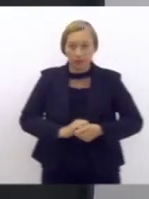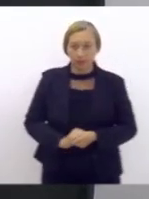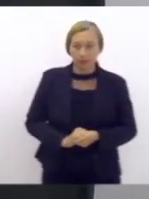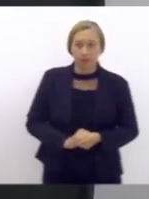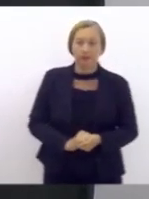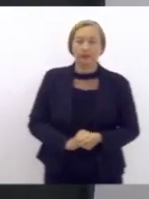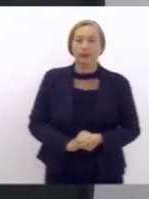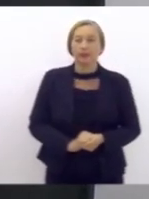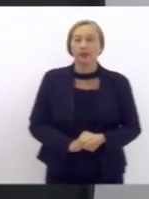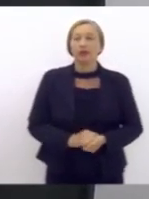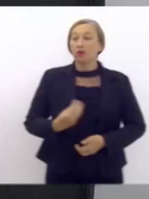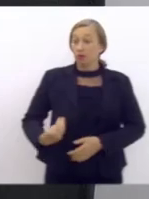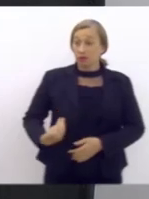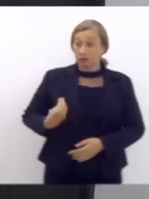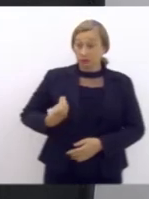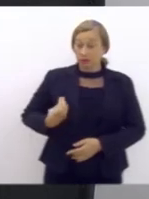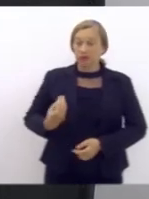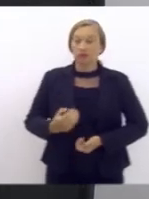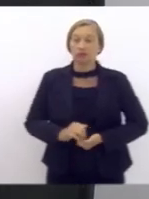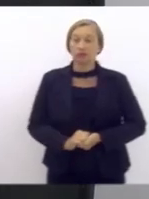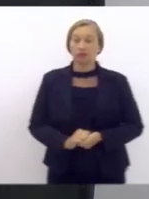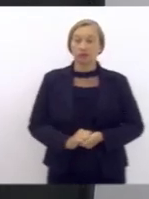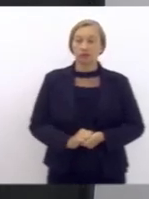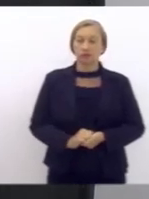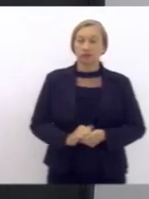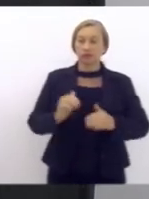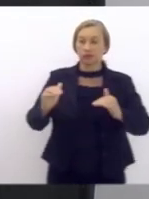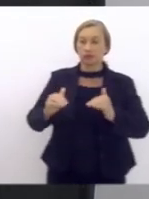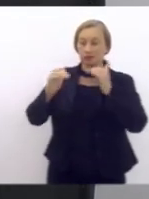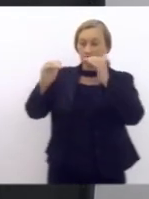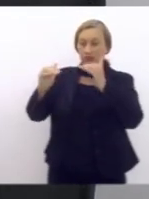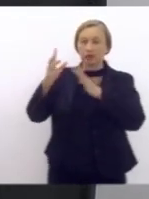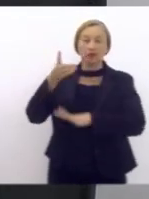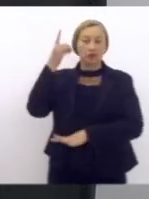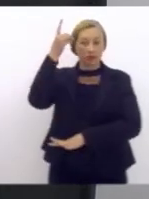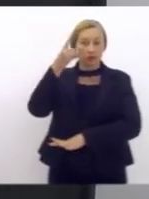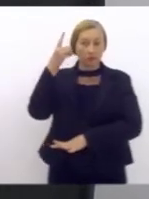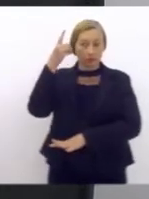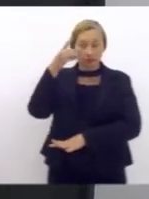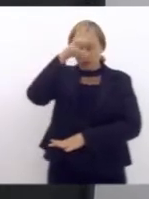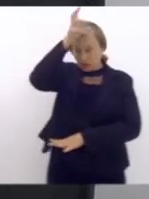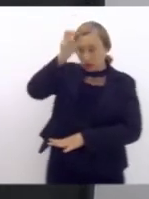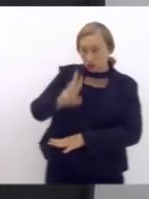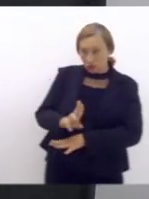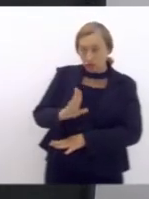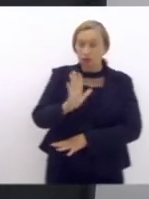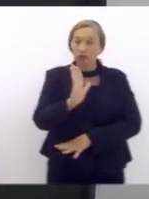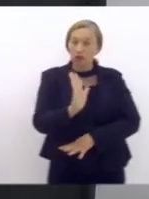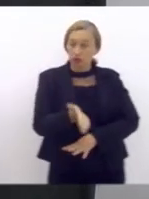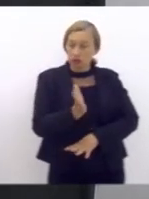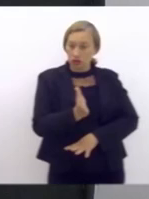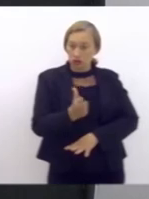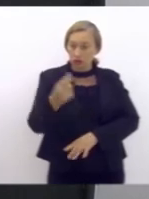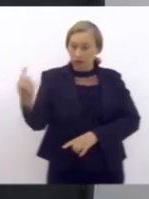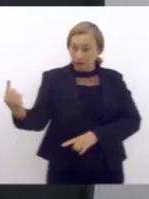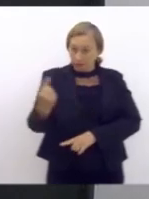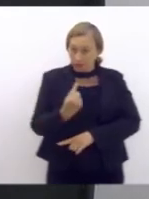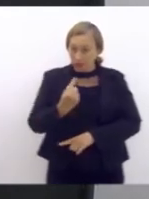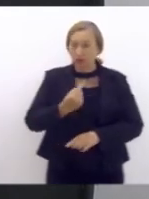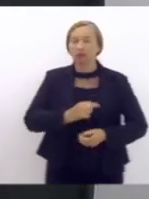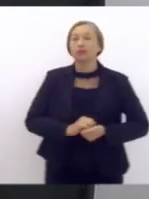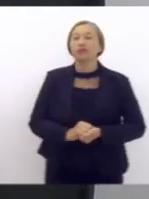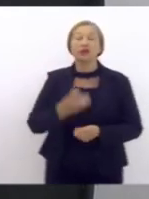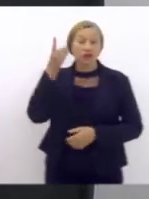e contando com a presença da excelentíssima senhora deputada Tia Ju, que já está em deslocamento,